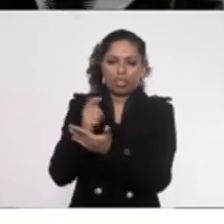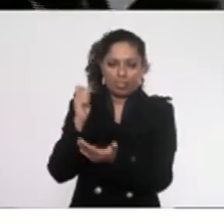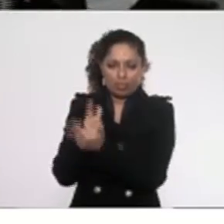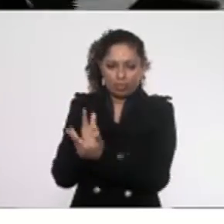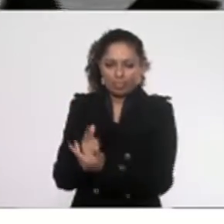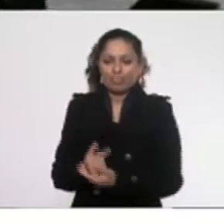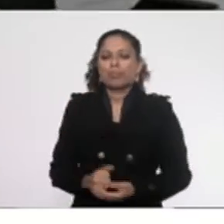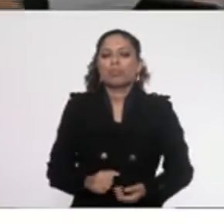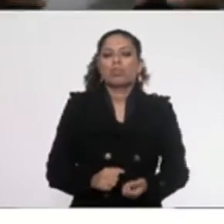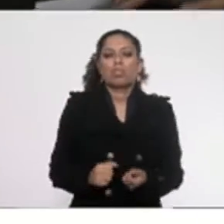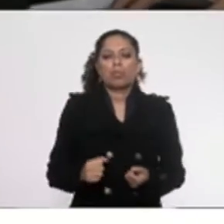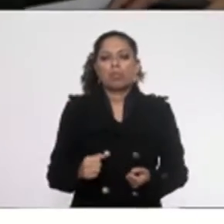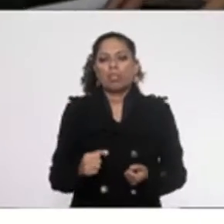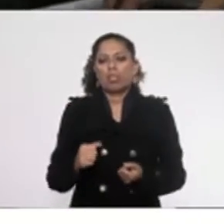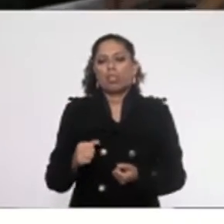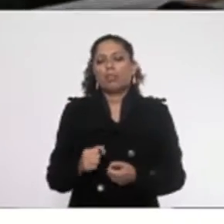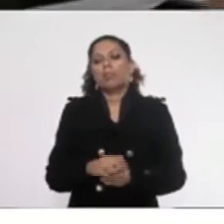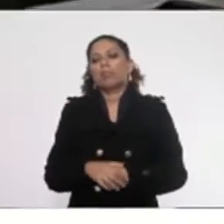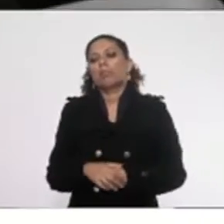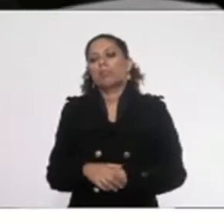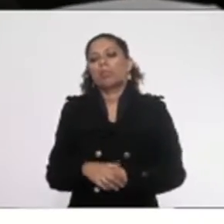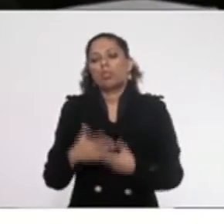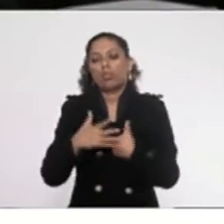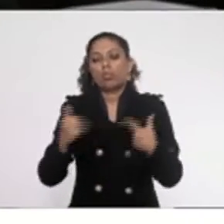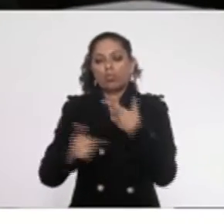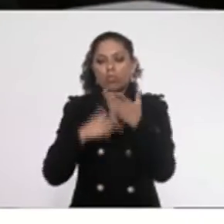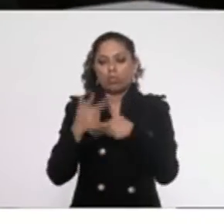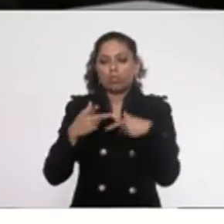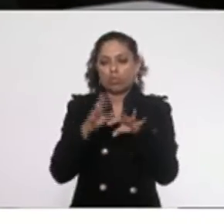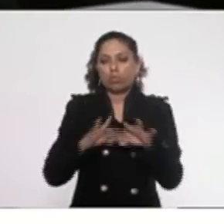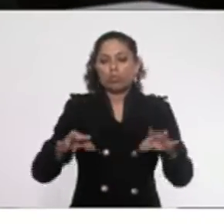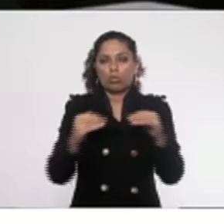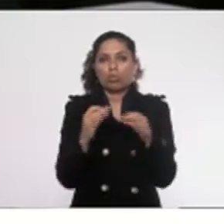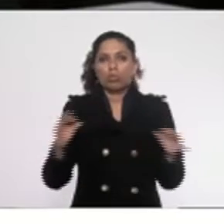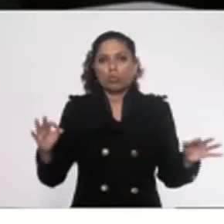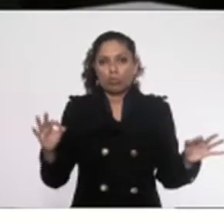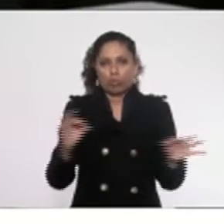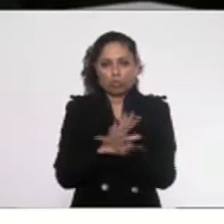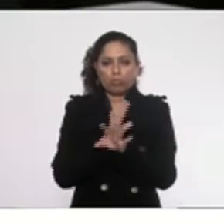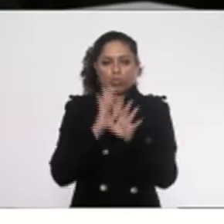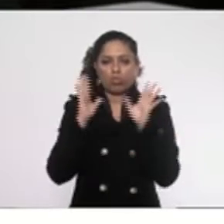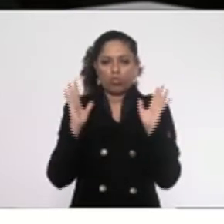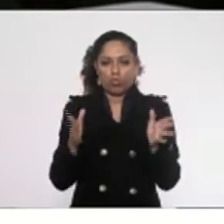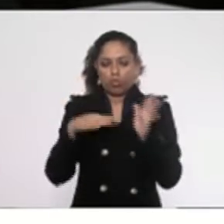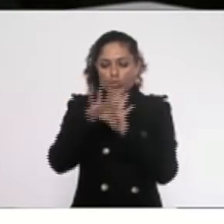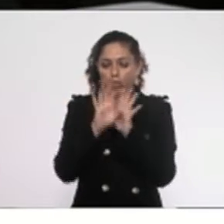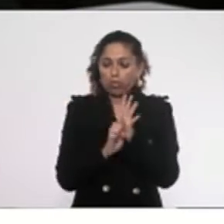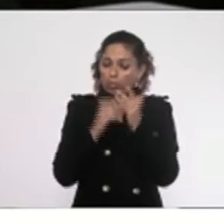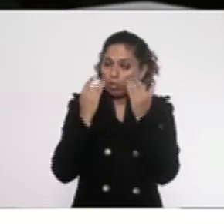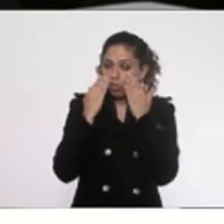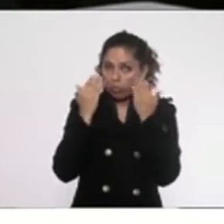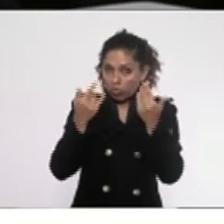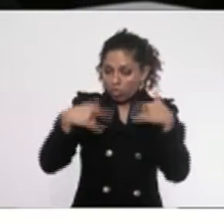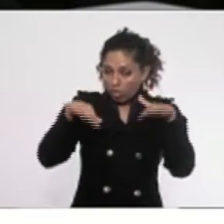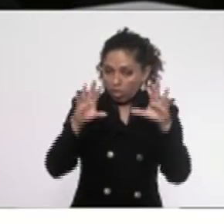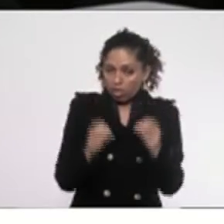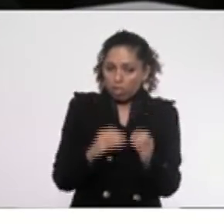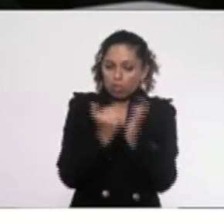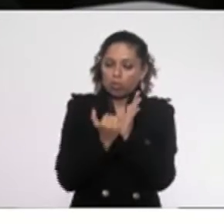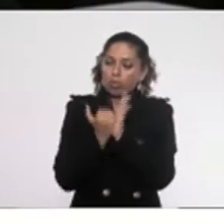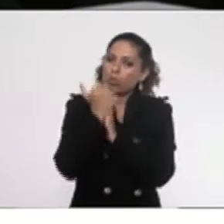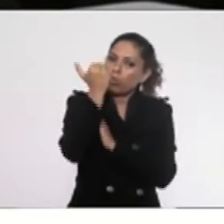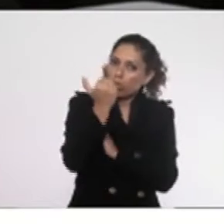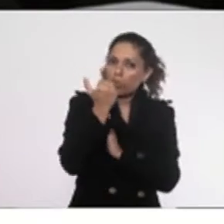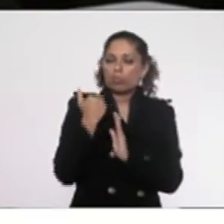cada ano que acaba de findar. São essas minhas considerações, apenas uma emenda de transparência, lembrando aqui um